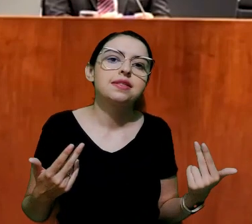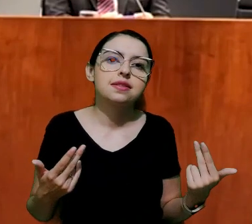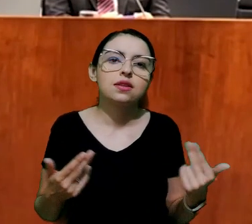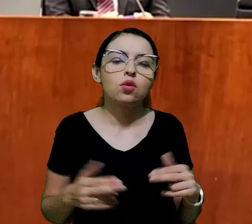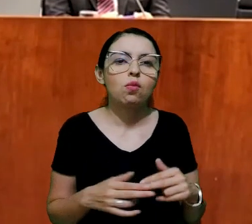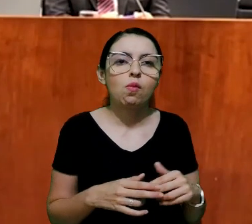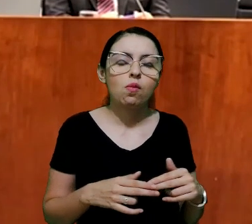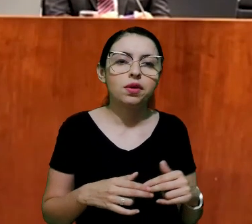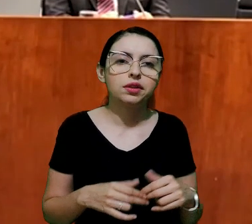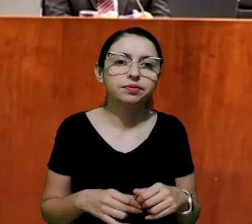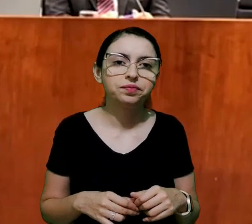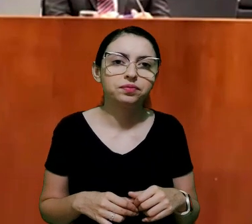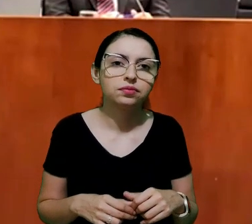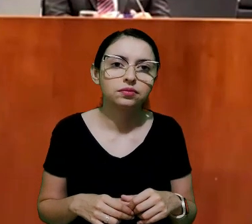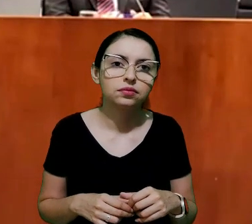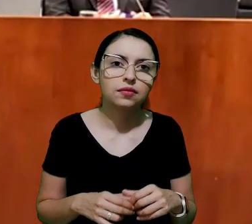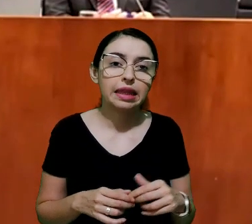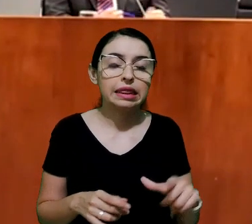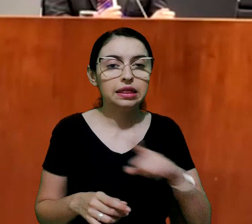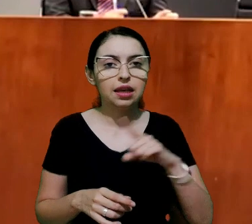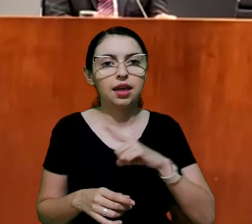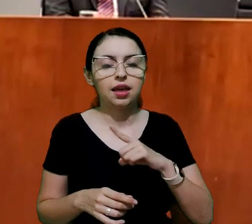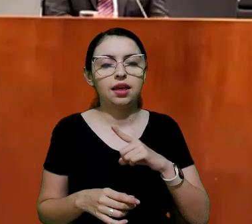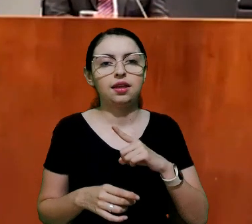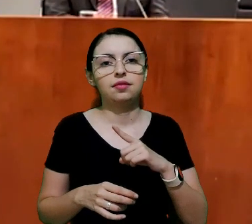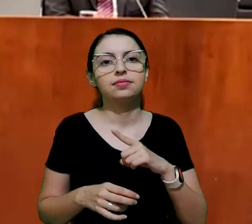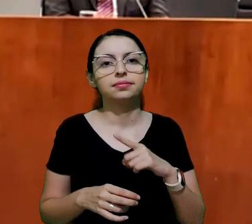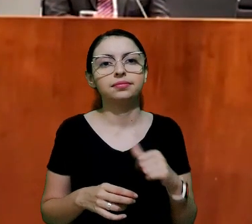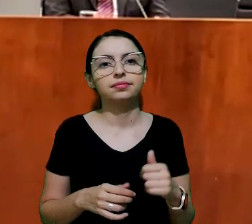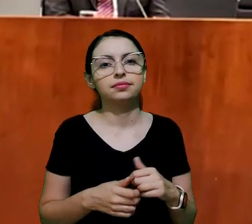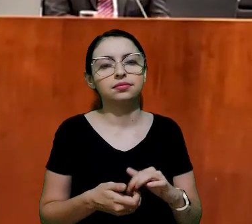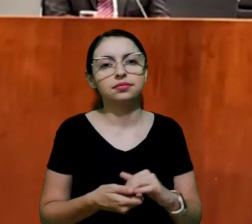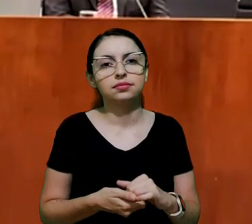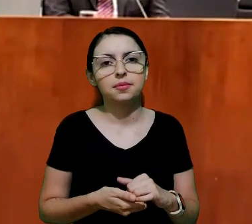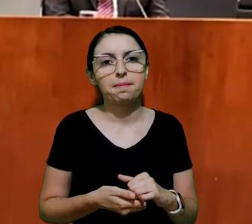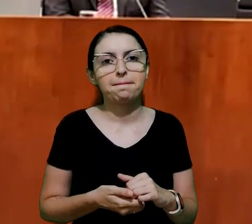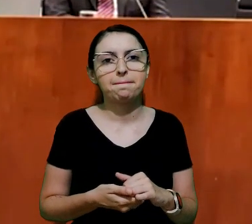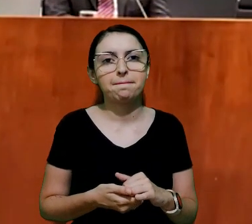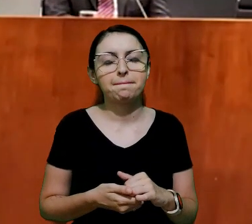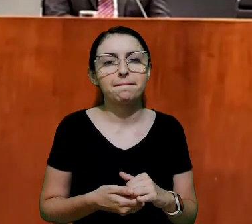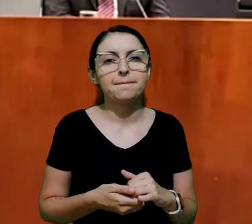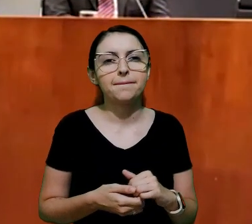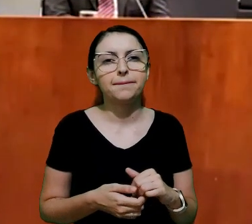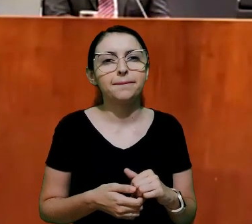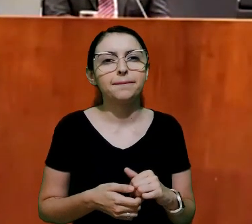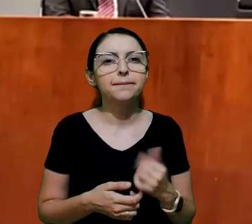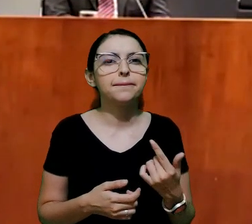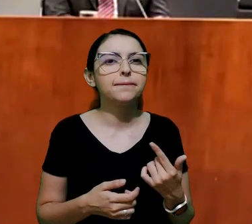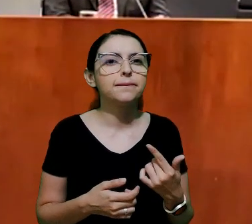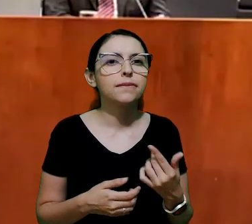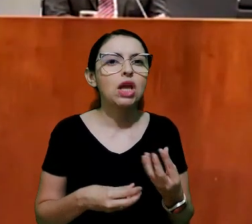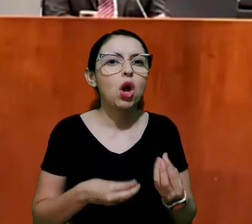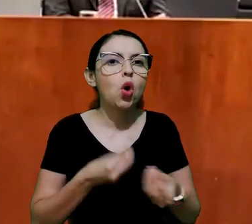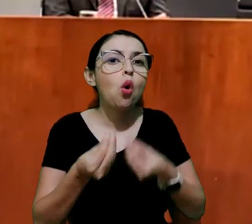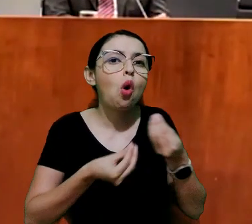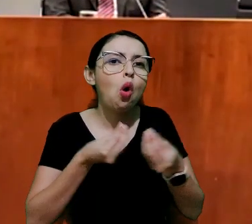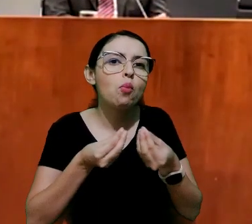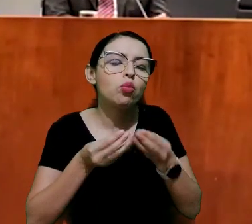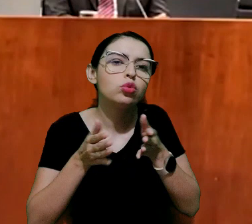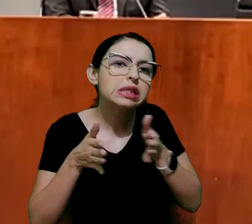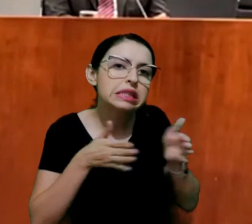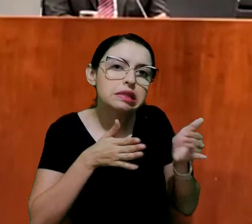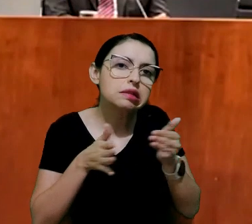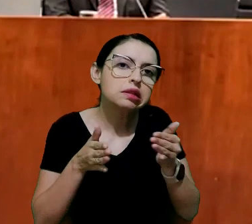holdings se formam, enfim, há uma tendência, né, inclusive, para contornar